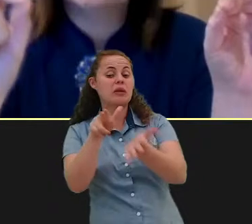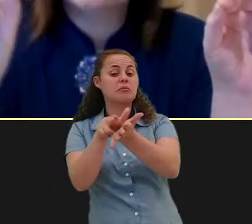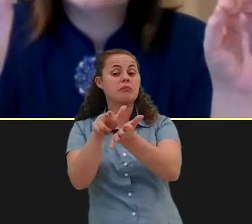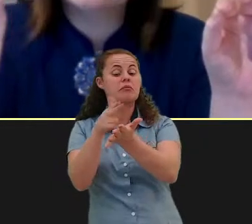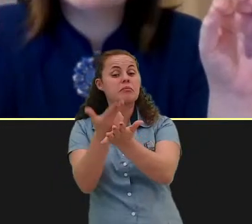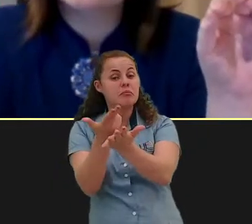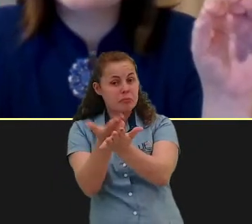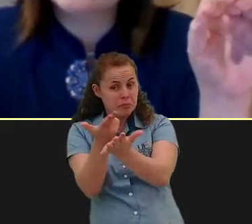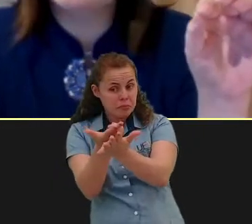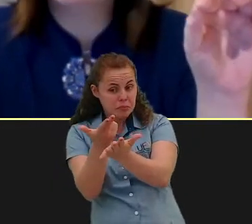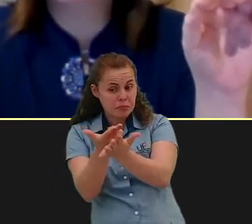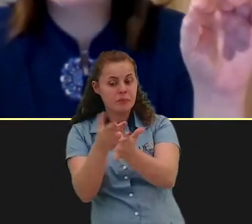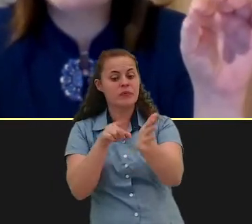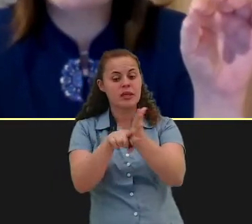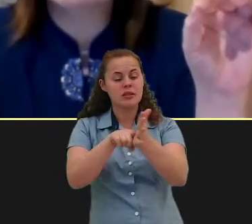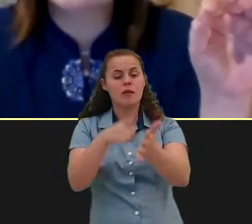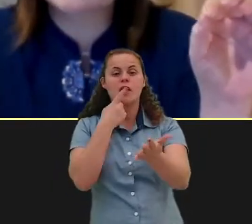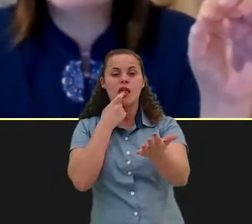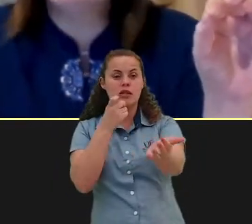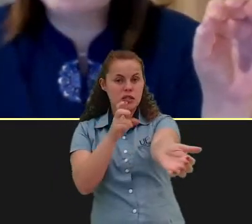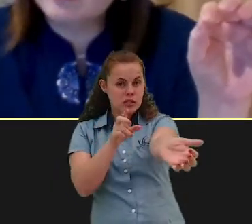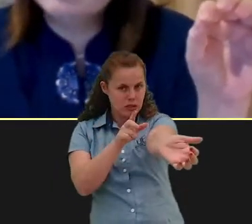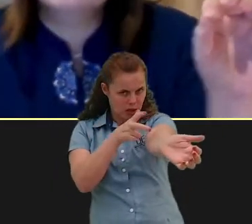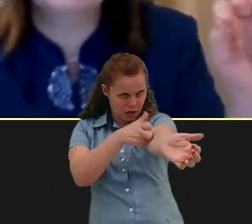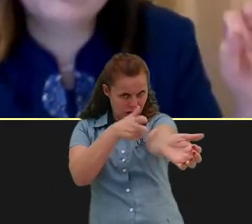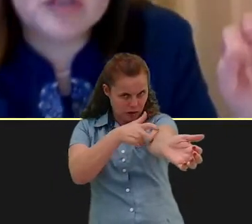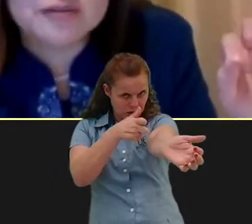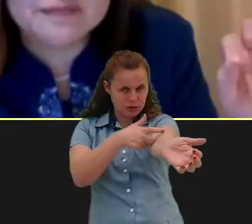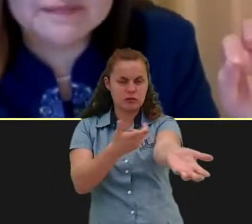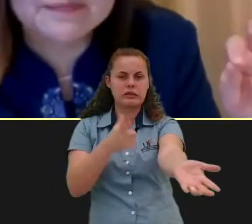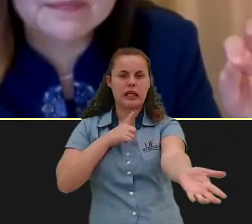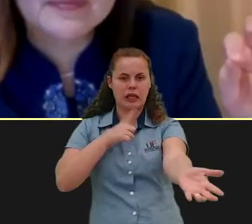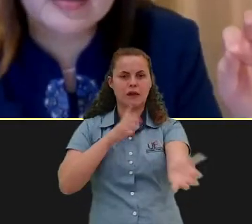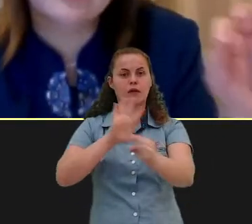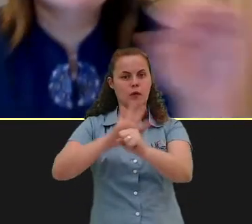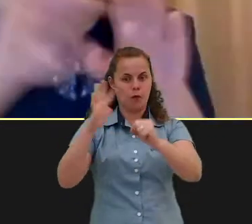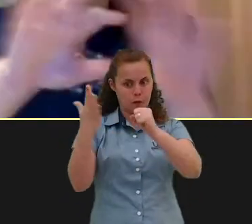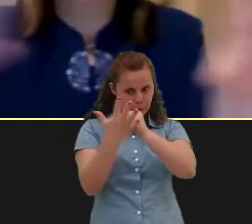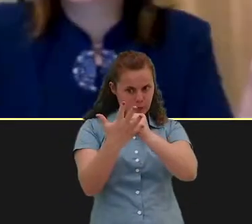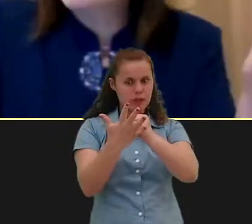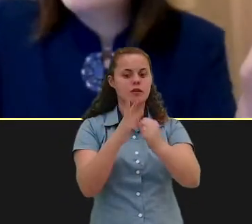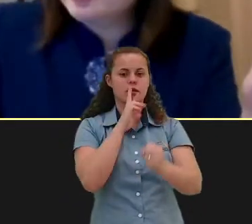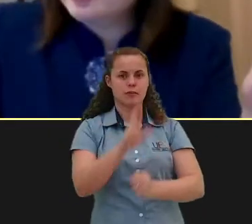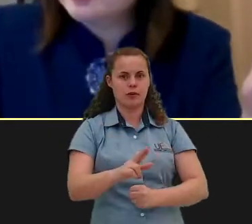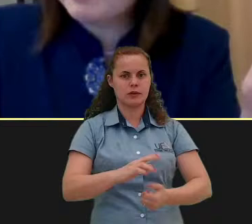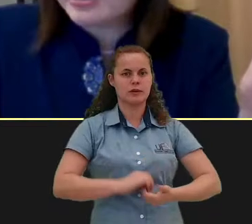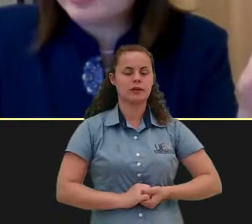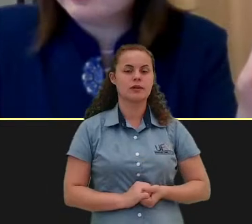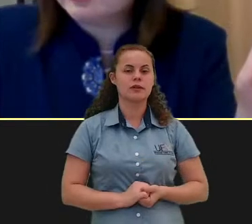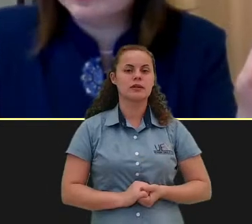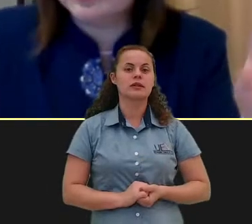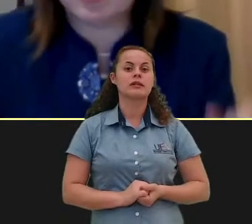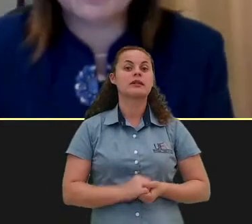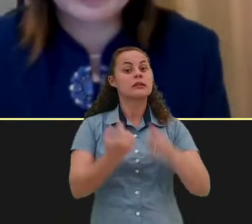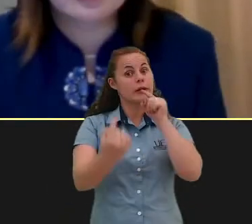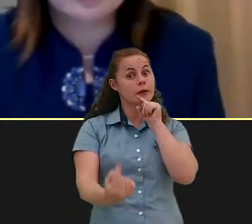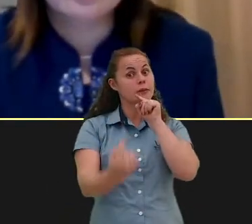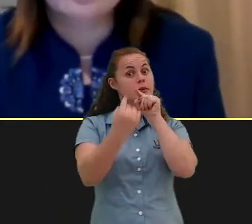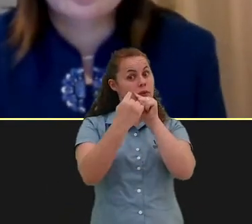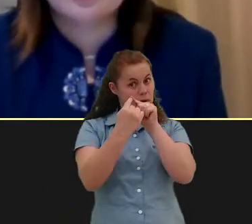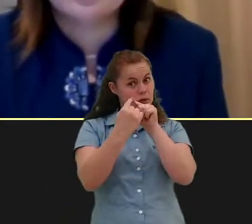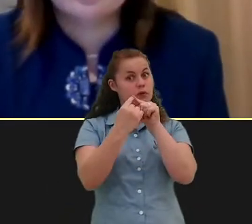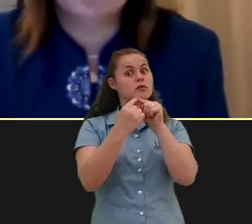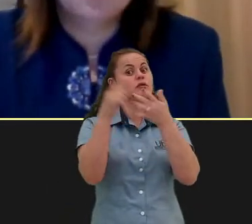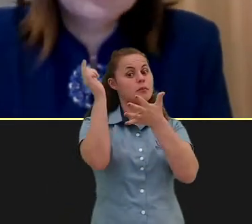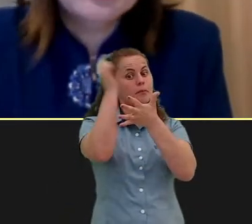sangue assim, assim, assim, o paciente tal, tal, tal, tal, então, COVID, tá? Então, a gente tem essa meta aí no final.